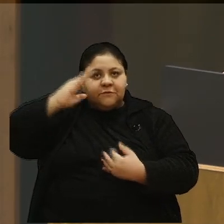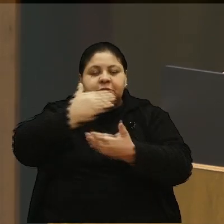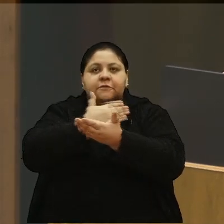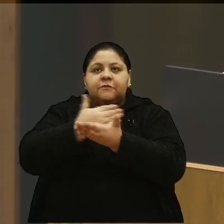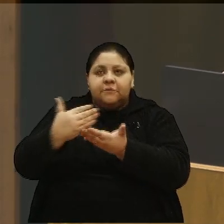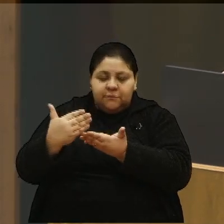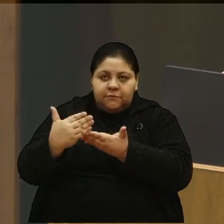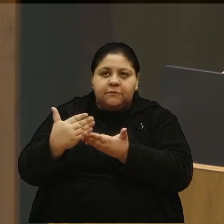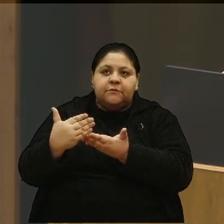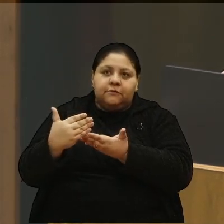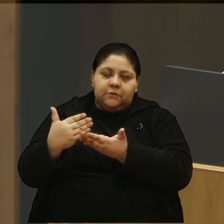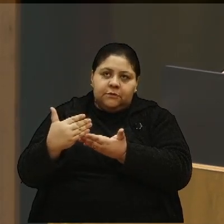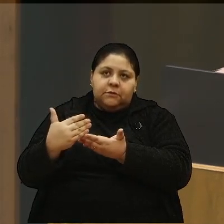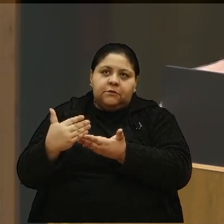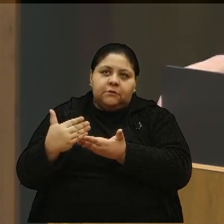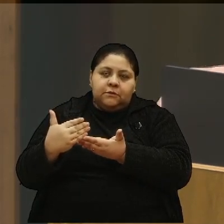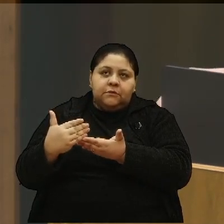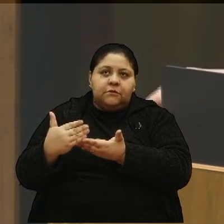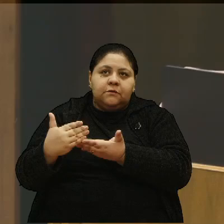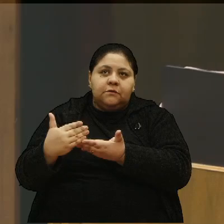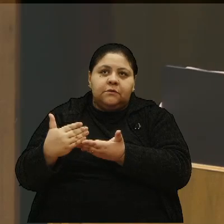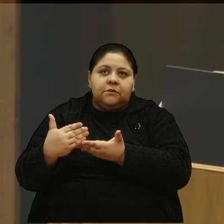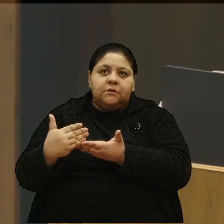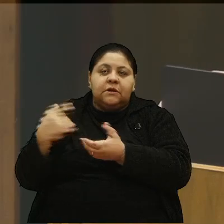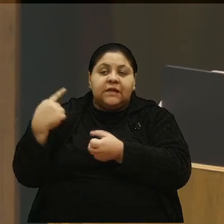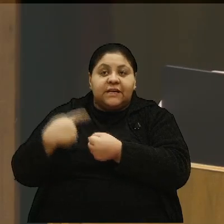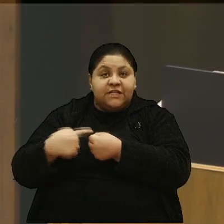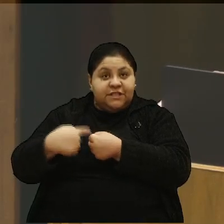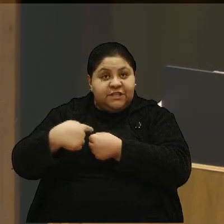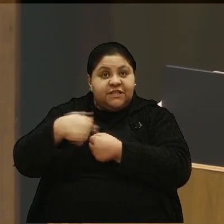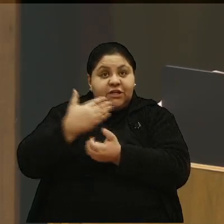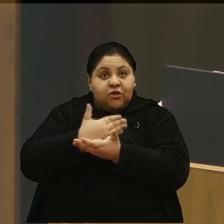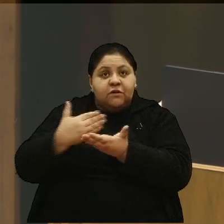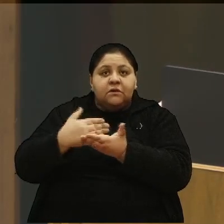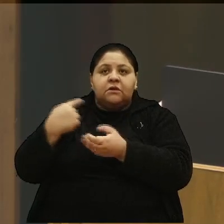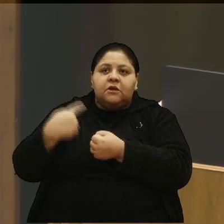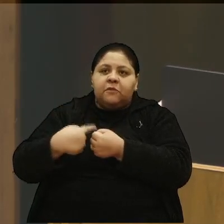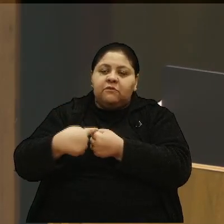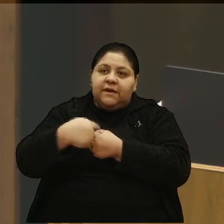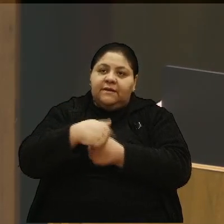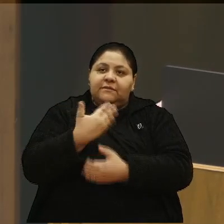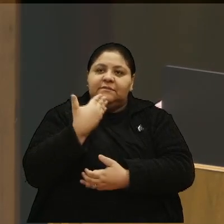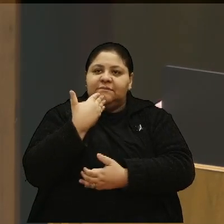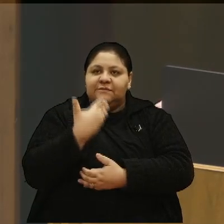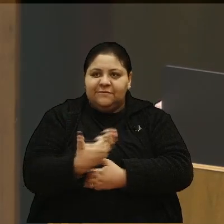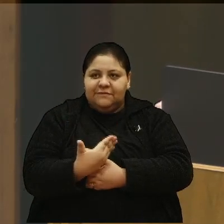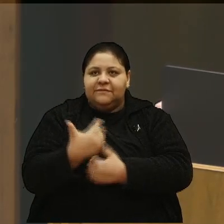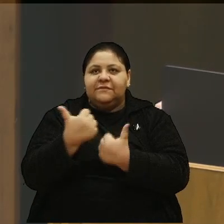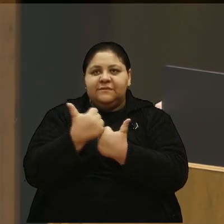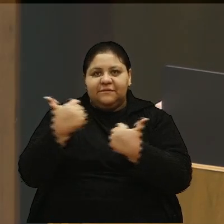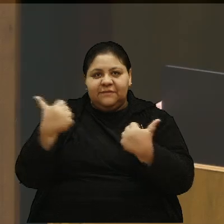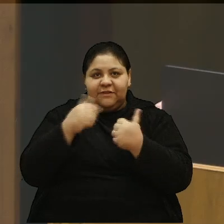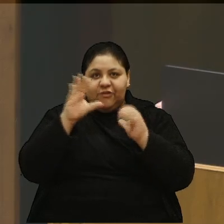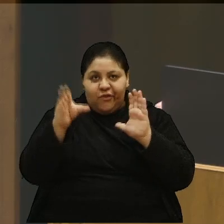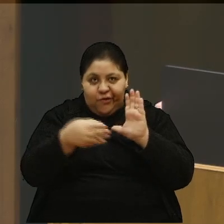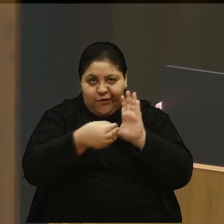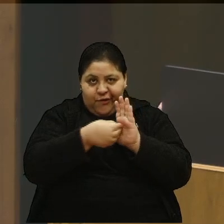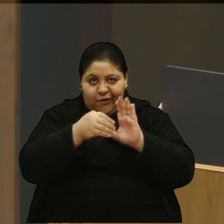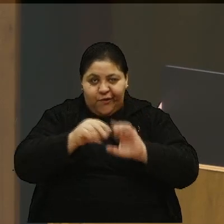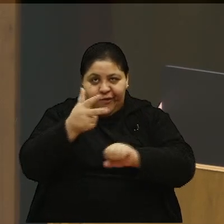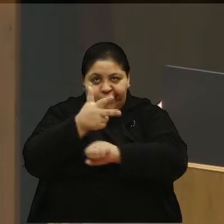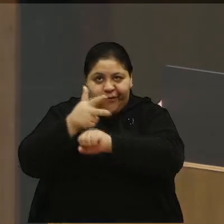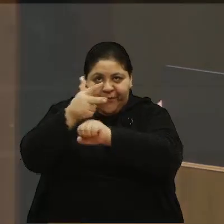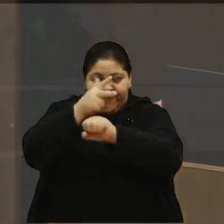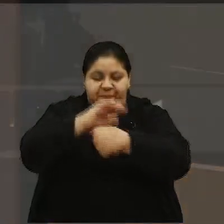Inicialmente, vamos por Caxias. Vamos começar por Caxias do Sul. Eu peço que o meu assessor implemente aqui o vídeo.